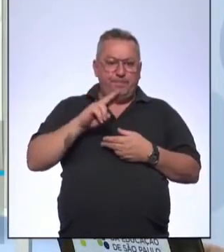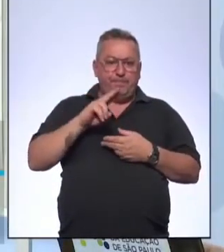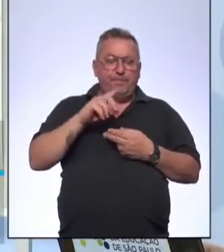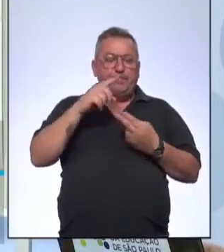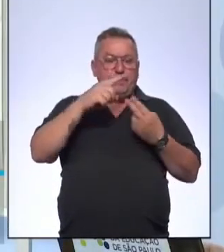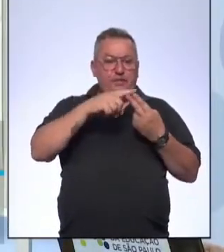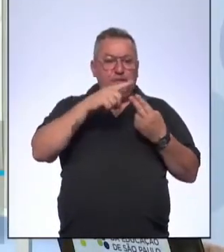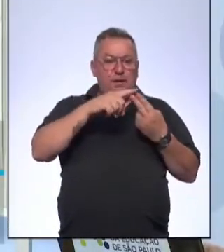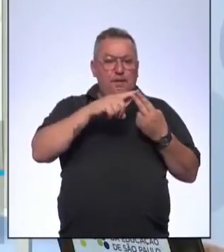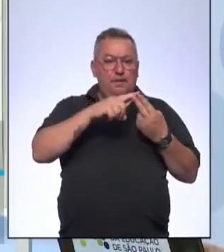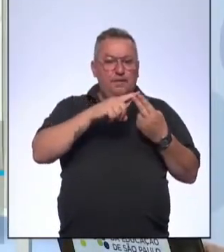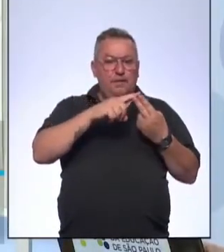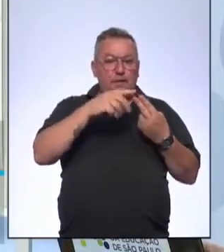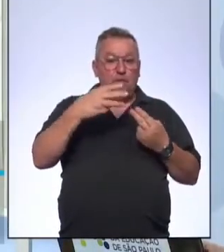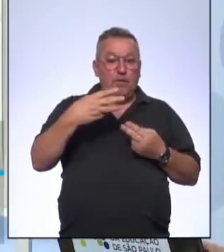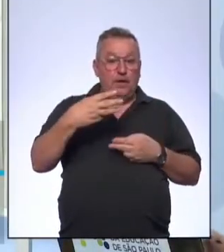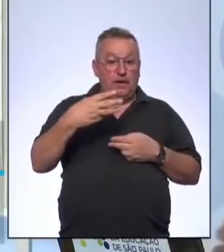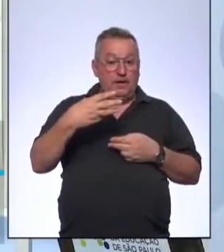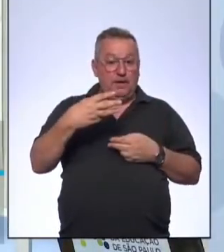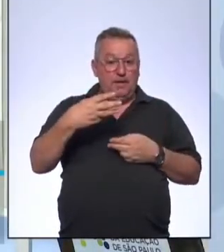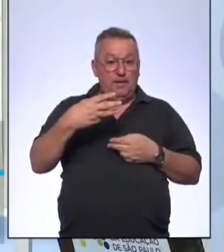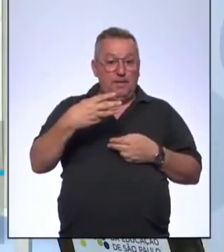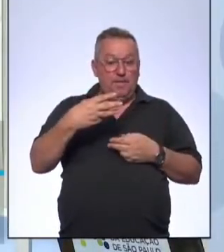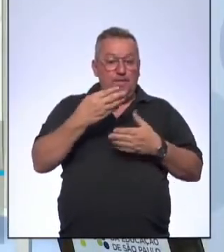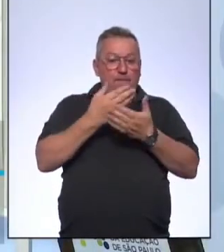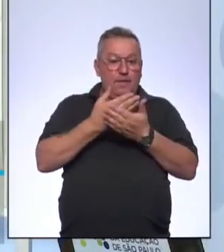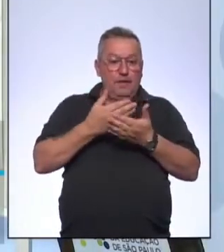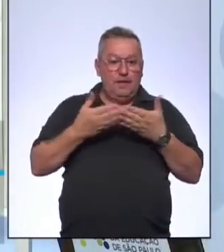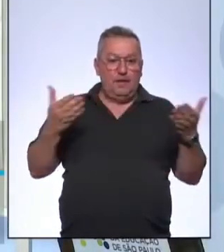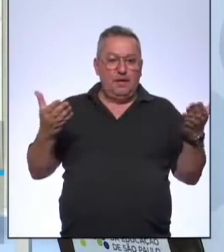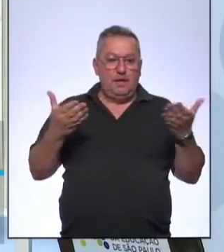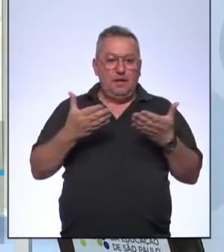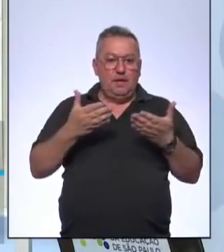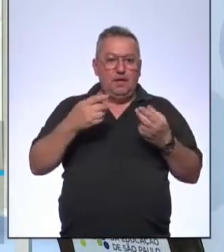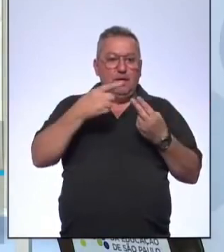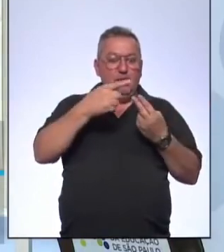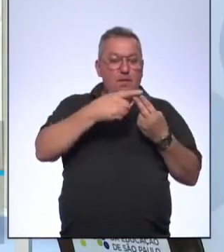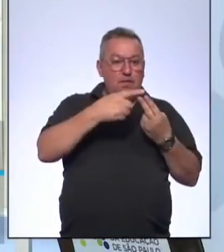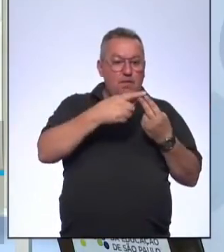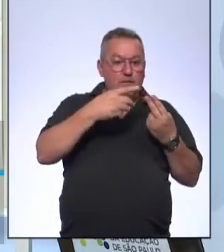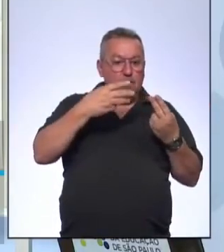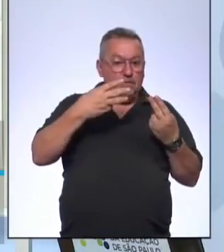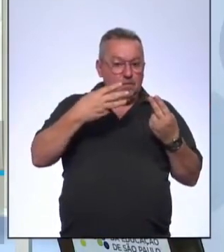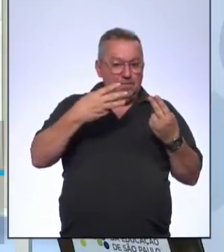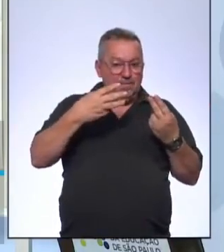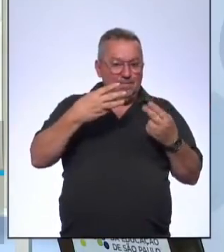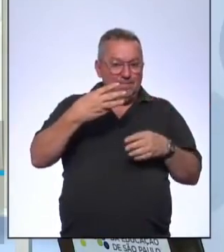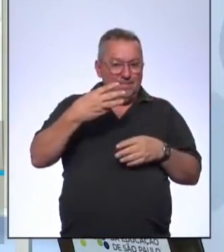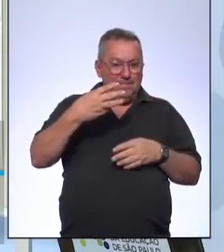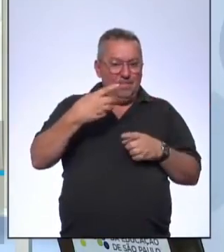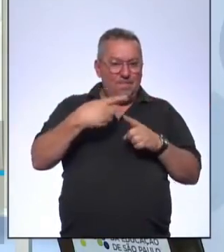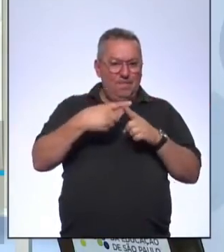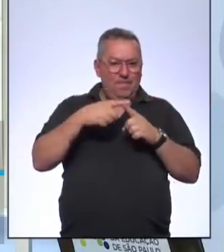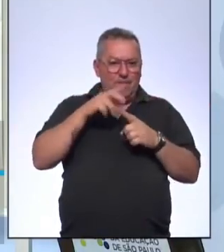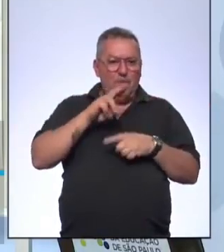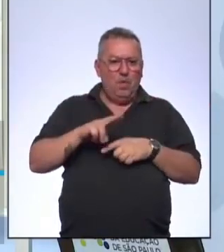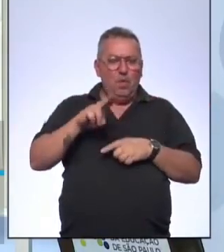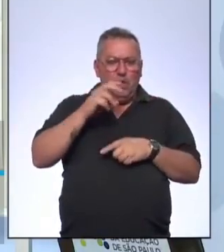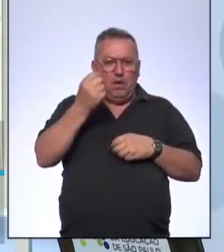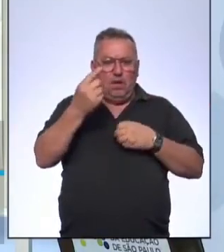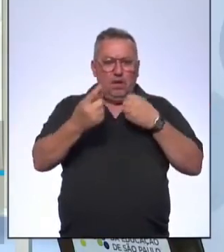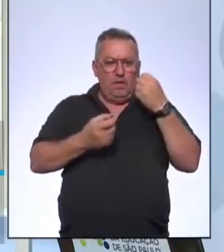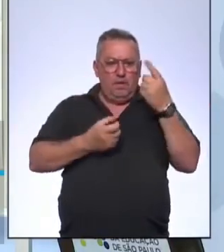geralmente o π como 3. Então, na aula de hoje, nós vamos usar o π como 3, porque como ela demanda